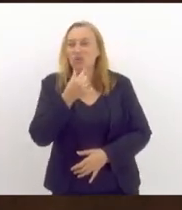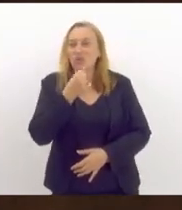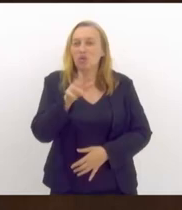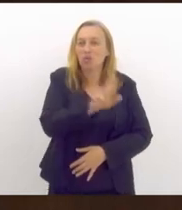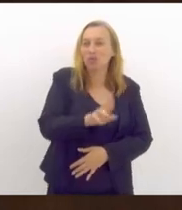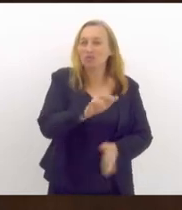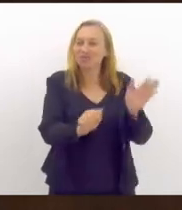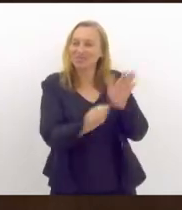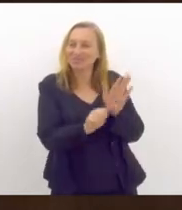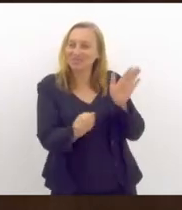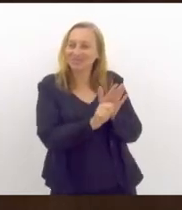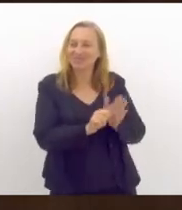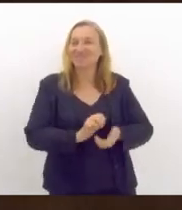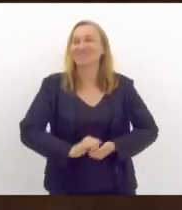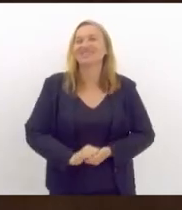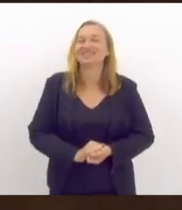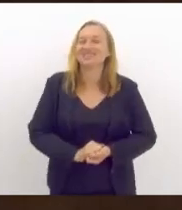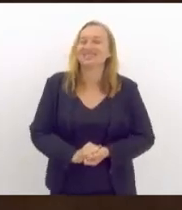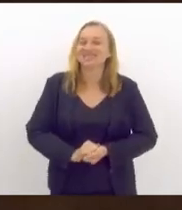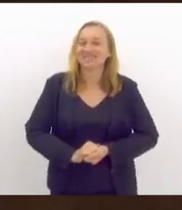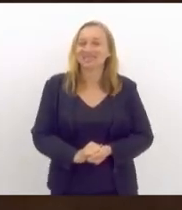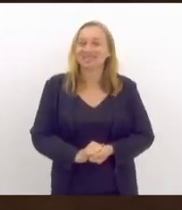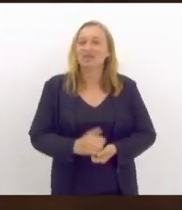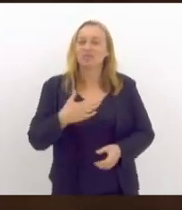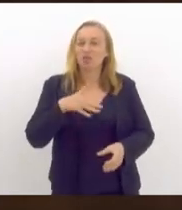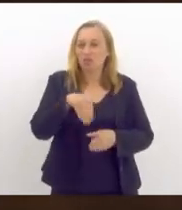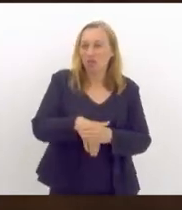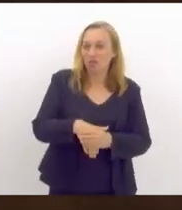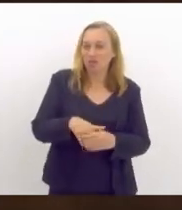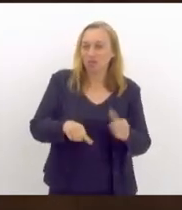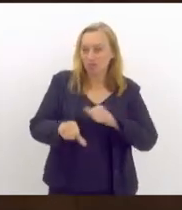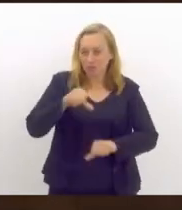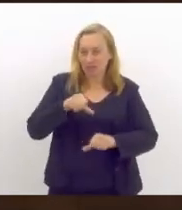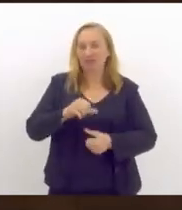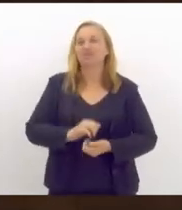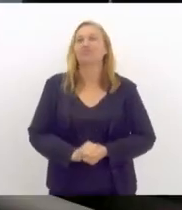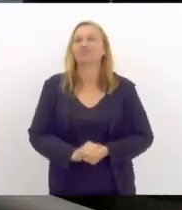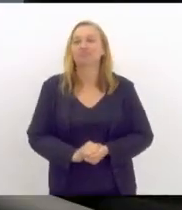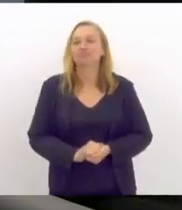drogas no nosso Estado então conseguiu tô conseguindo meu voto contrário